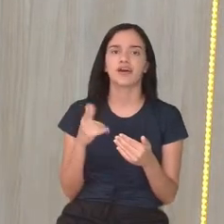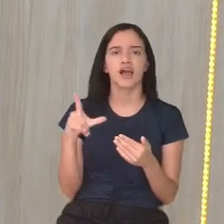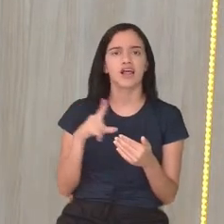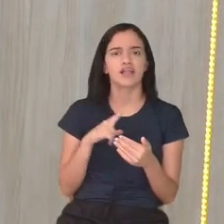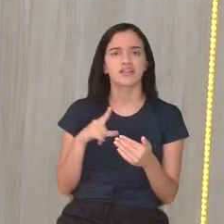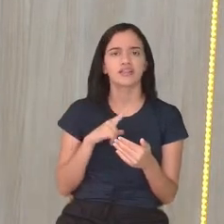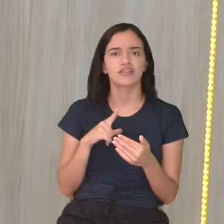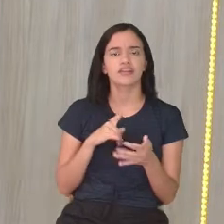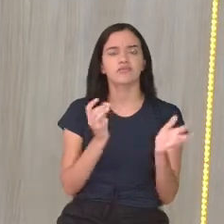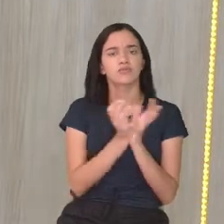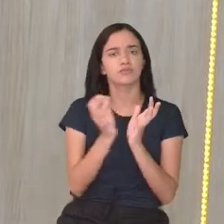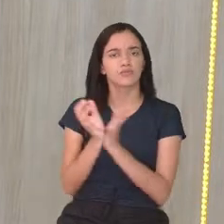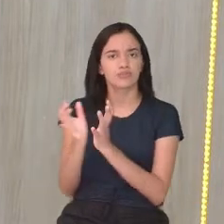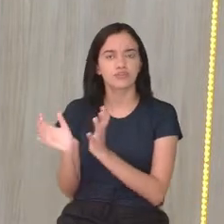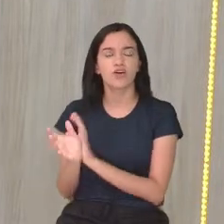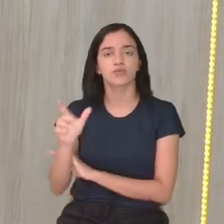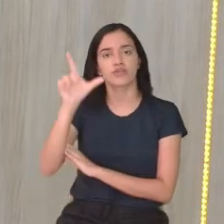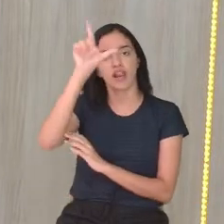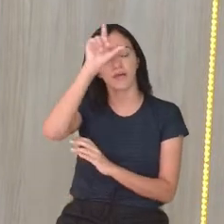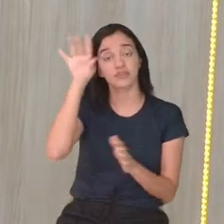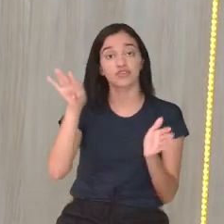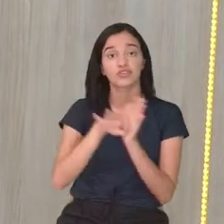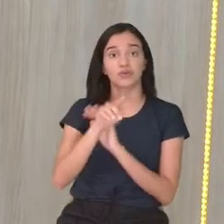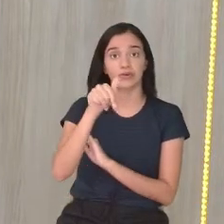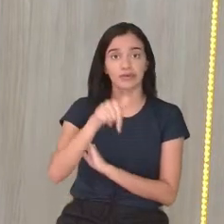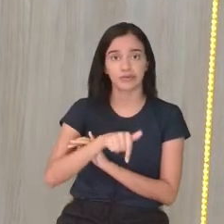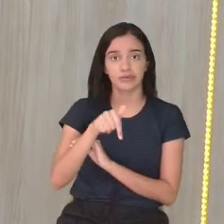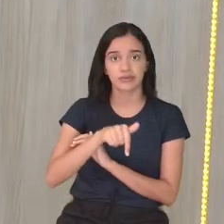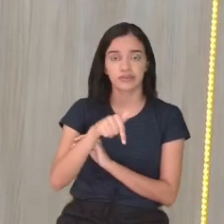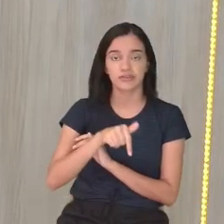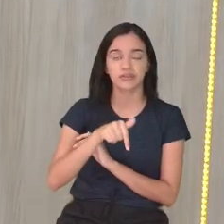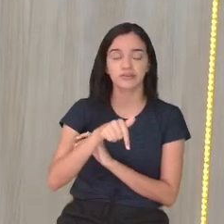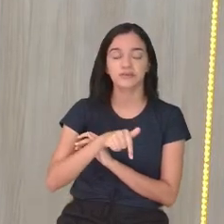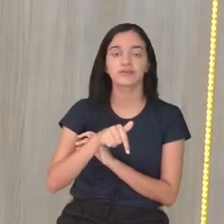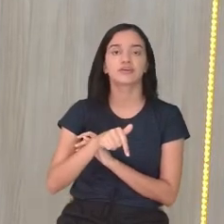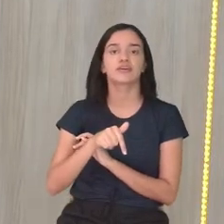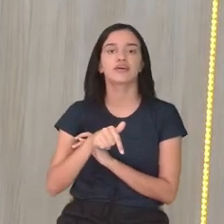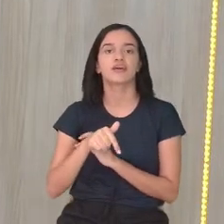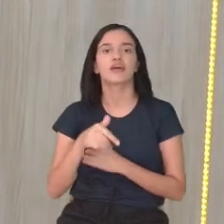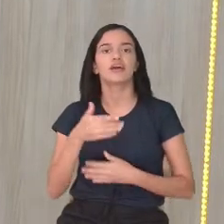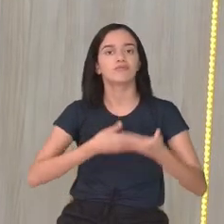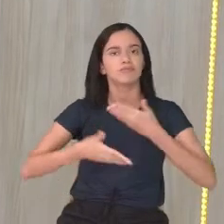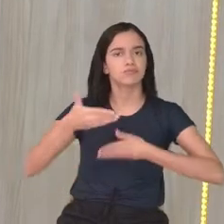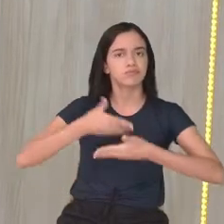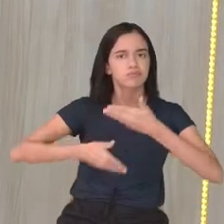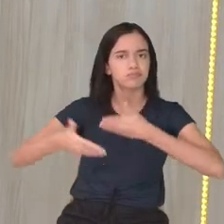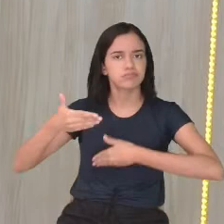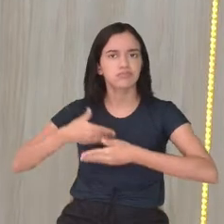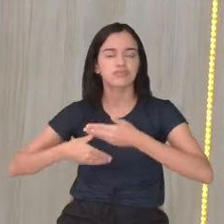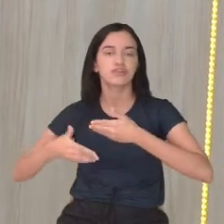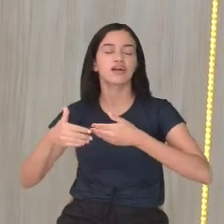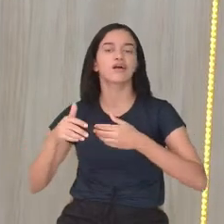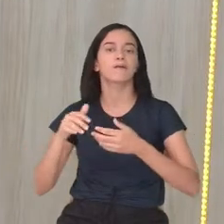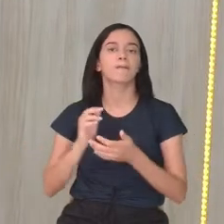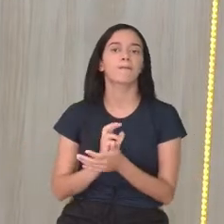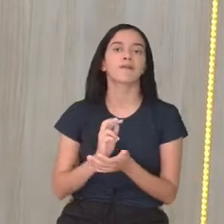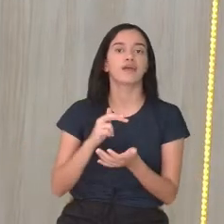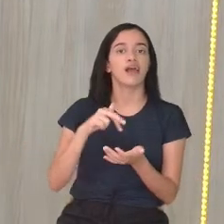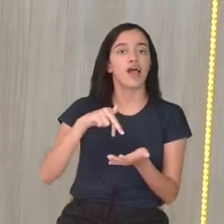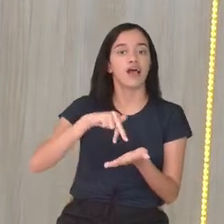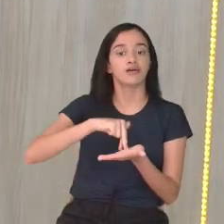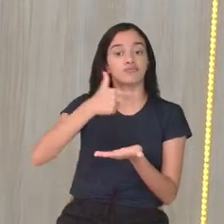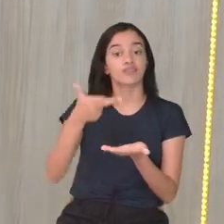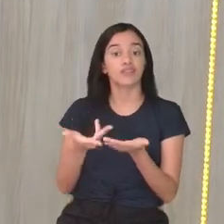essa colonização, os alemães vieram para cá, e aí eles foram e introduziram a ginástica aqui no